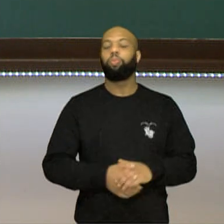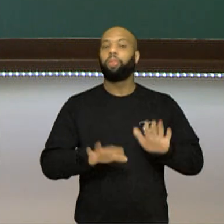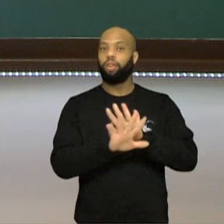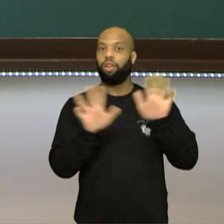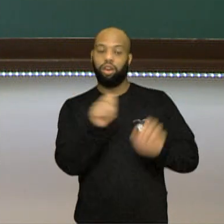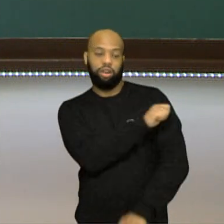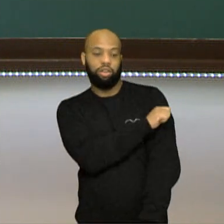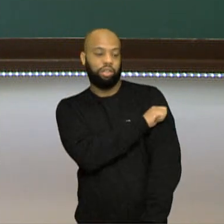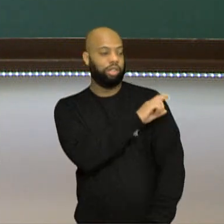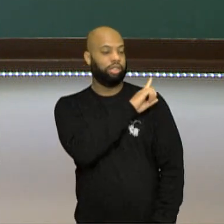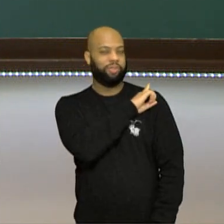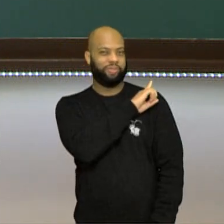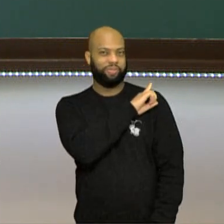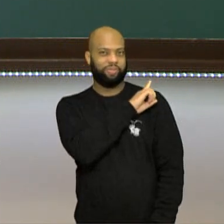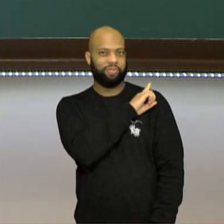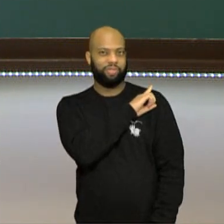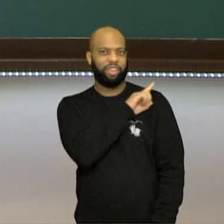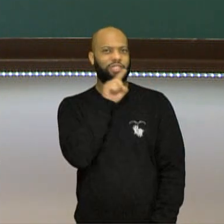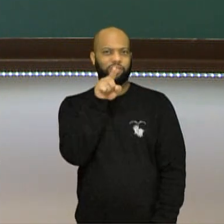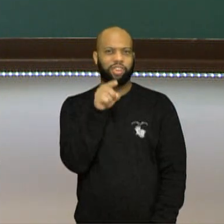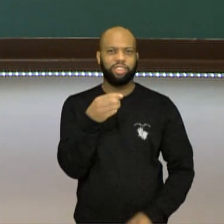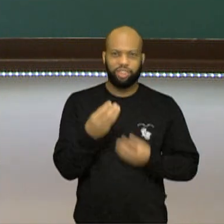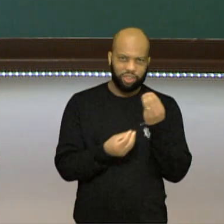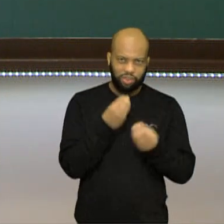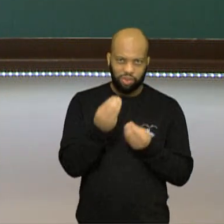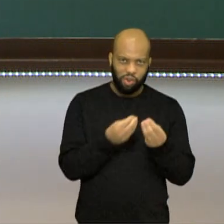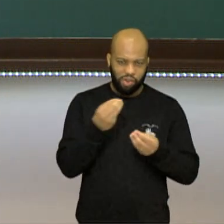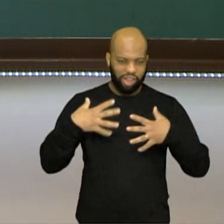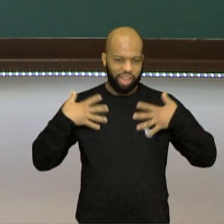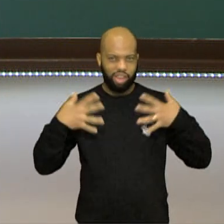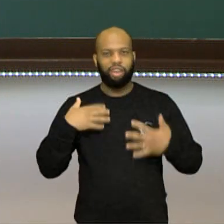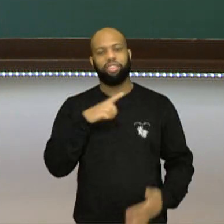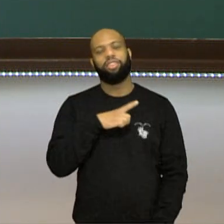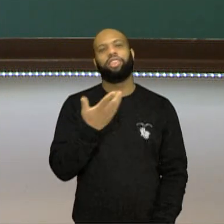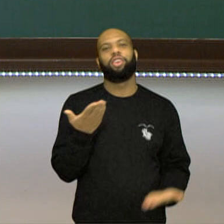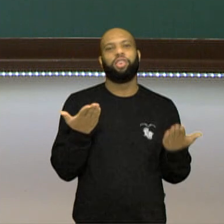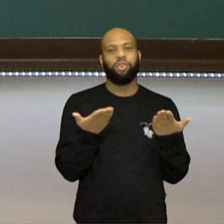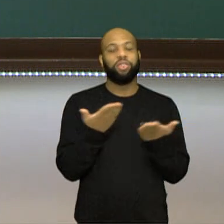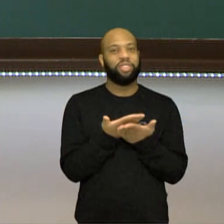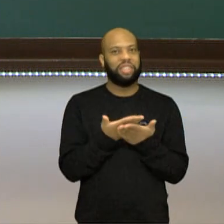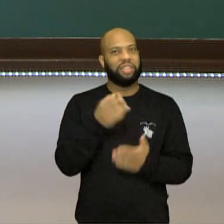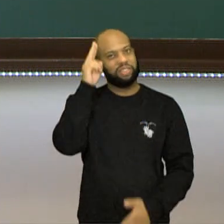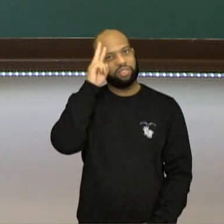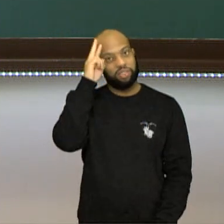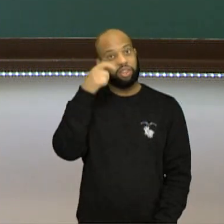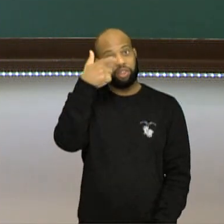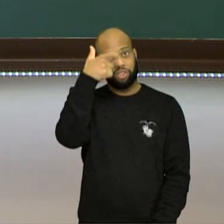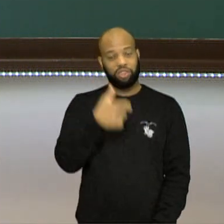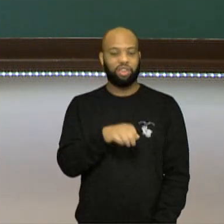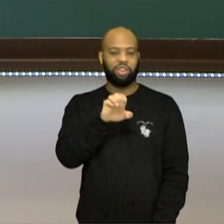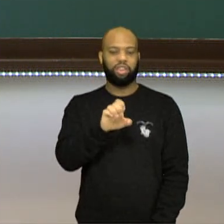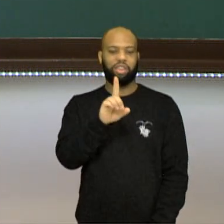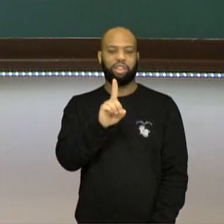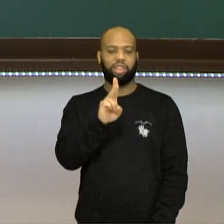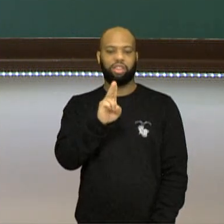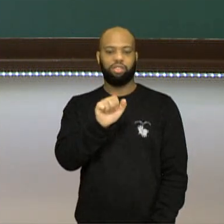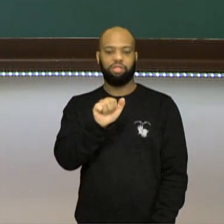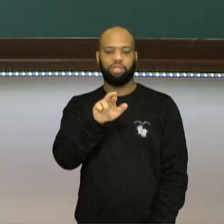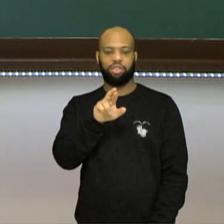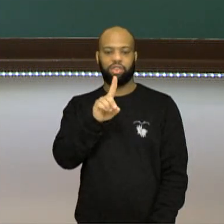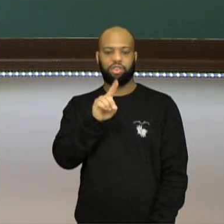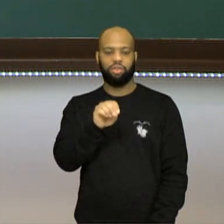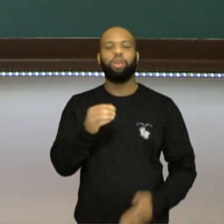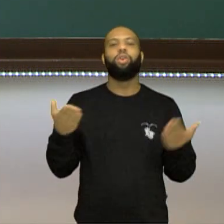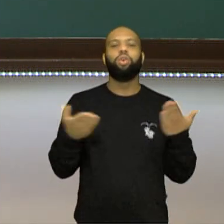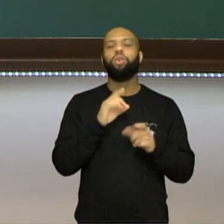Olá, alunos da primeira série, como que vocês estão? Animados para mais uma aula de história? Aqui é o professor Eduardo e hoje nós